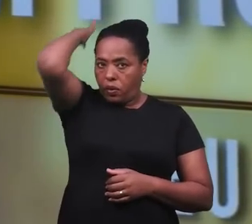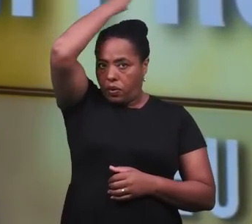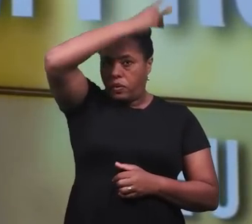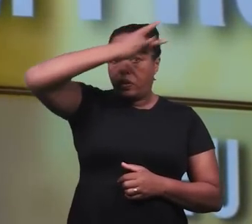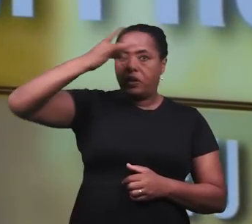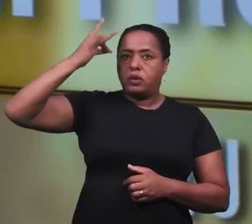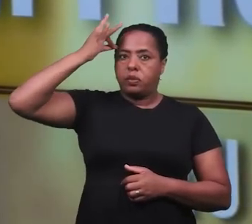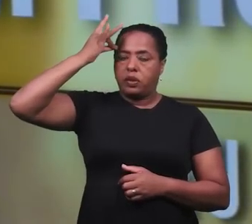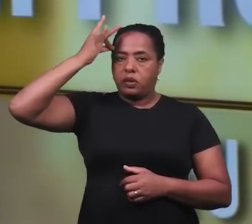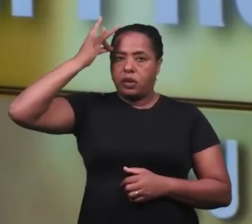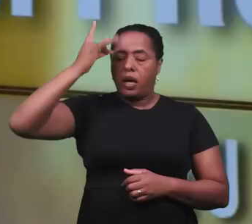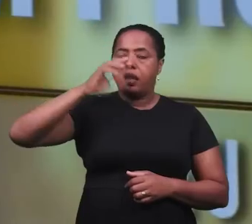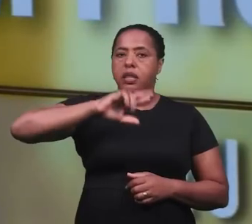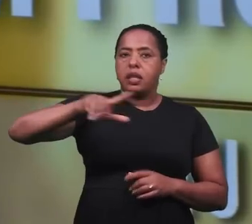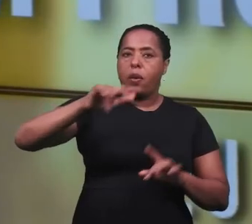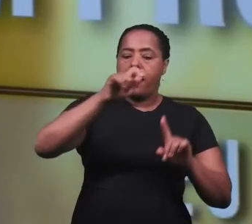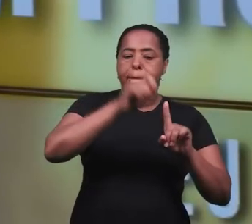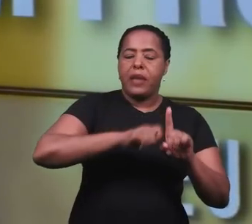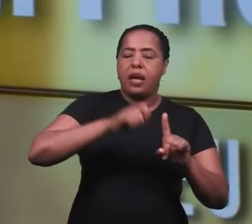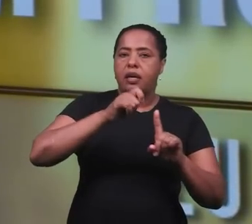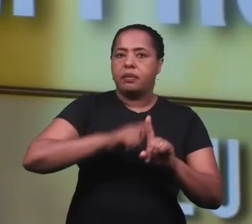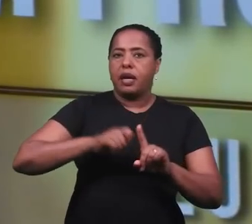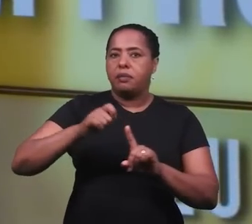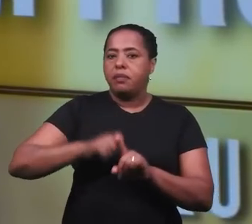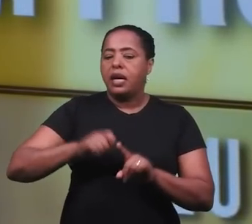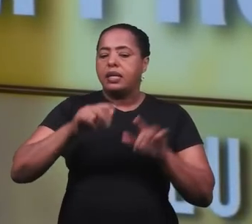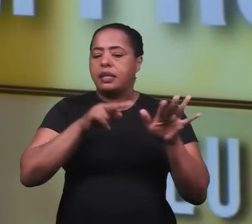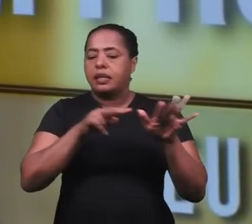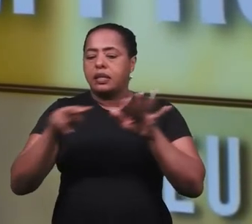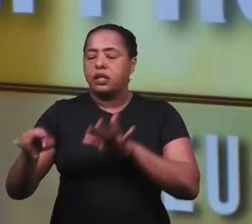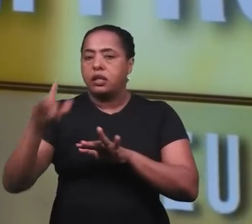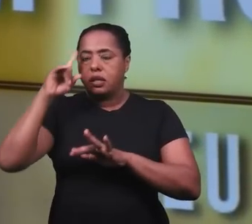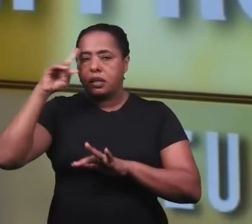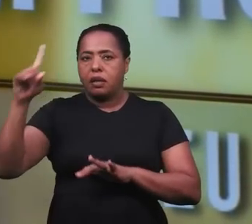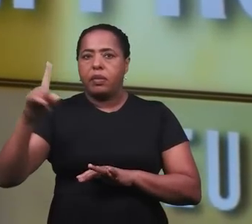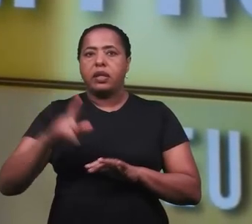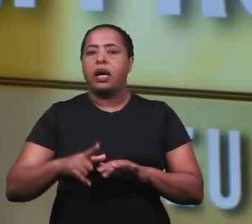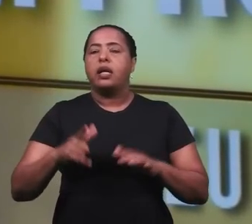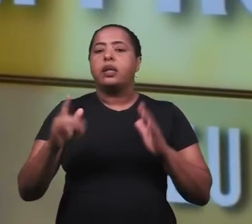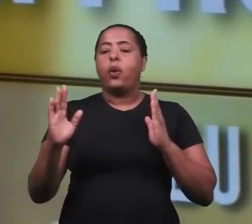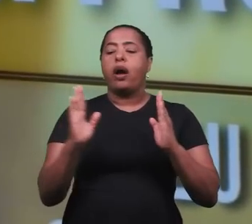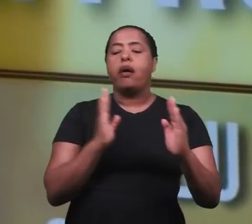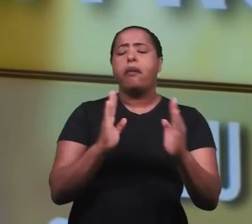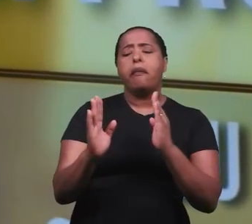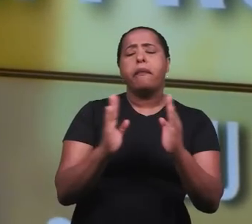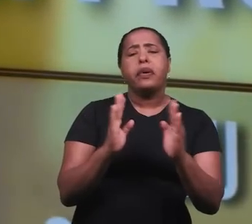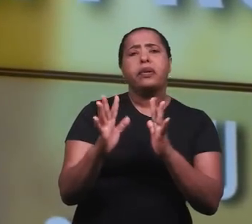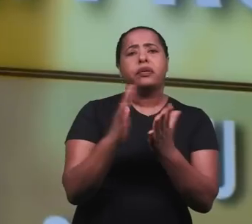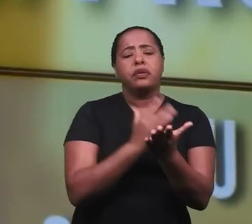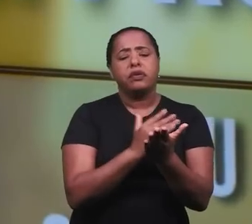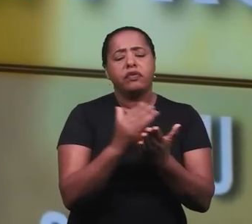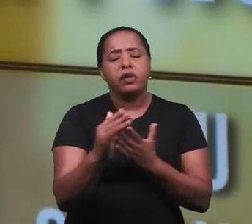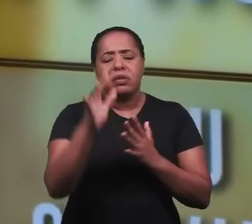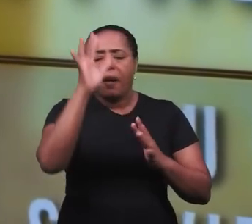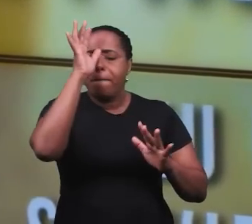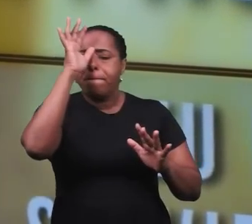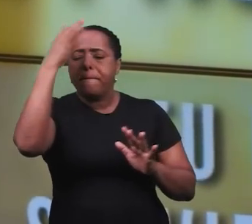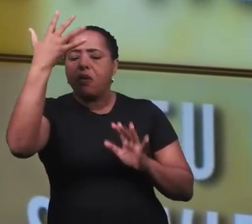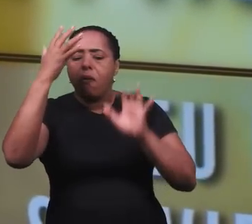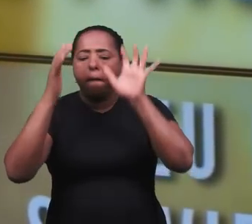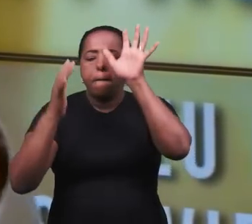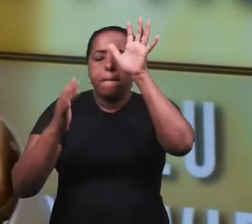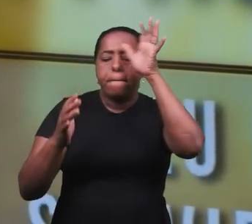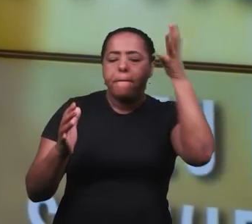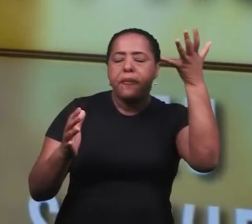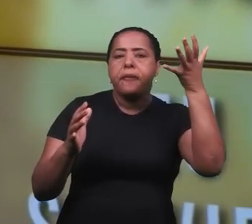ou na vida do servo, da família, que é guiada pelo Espírito Santo, não é mês,